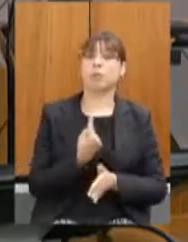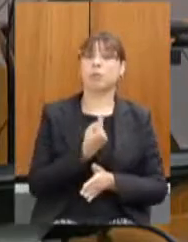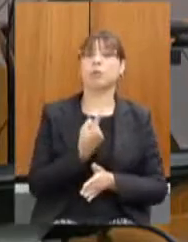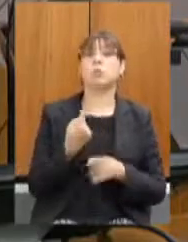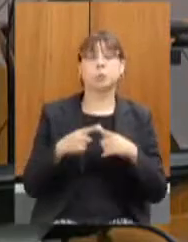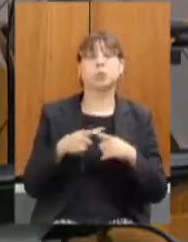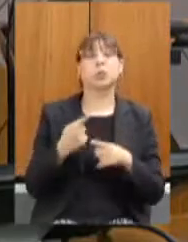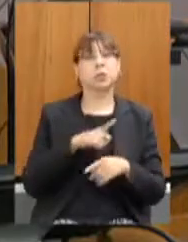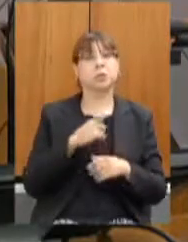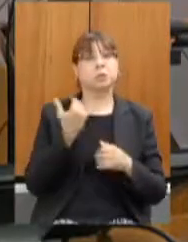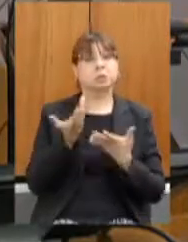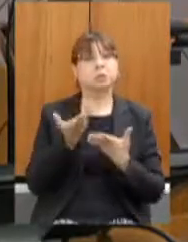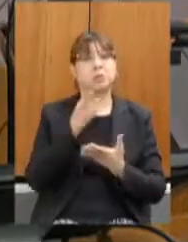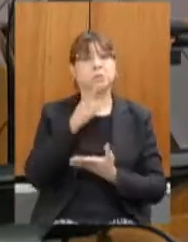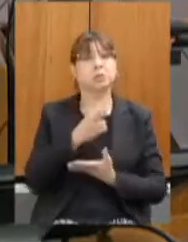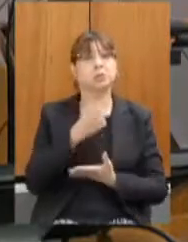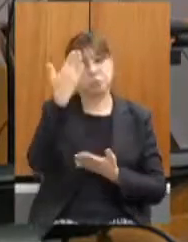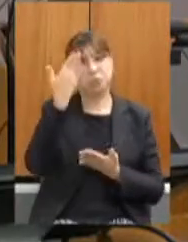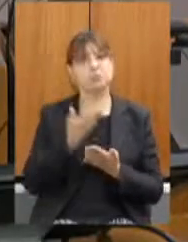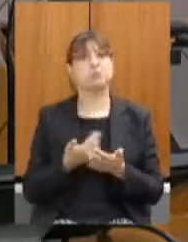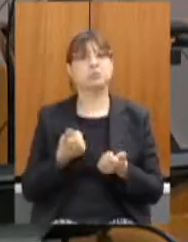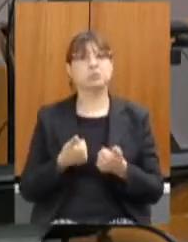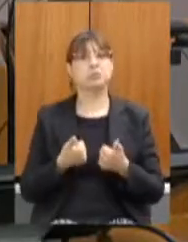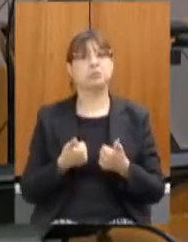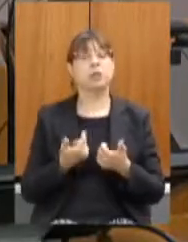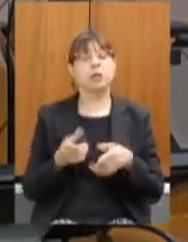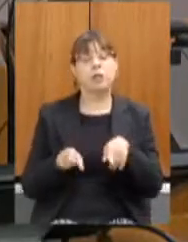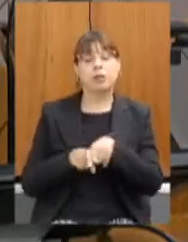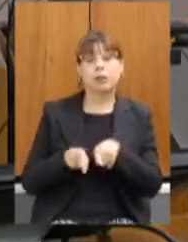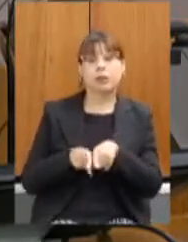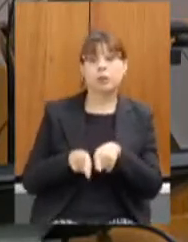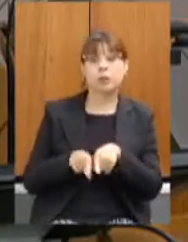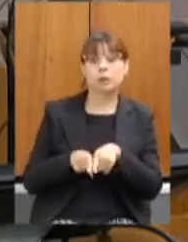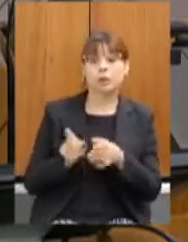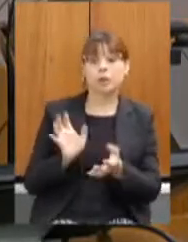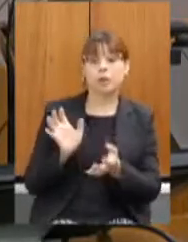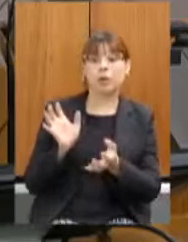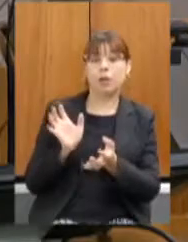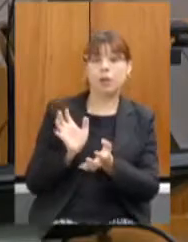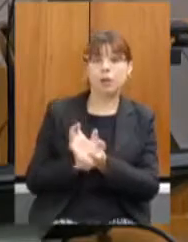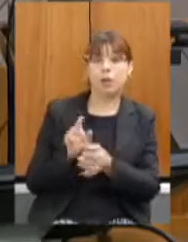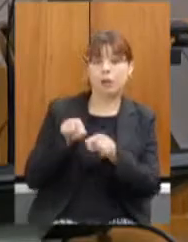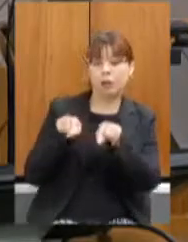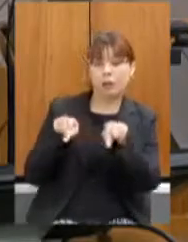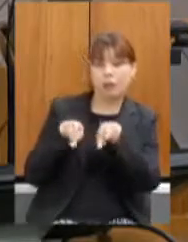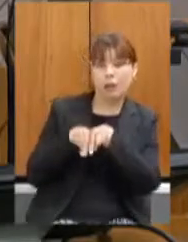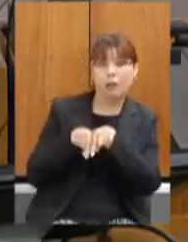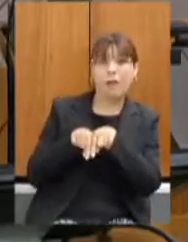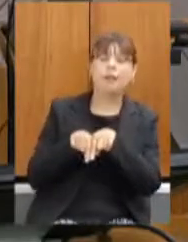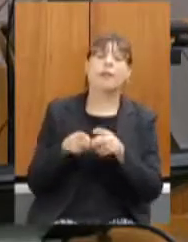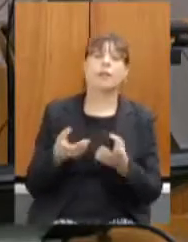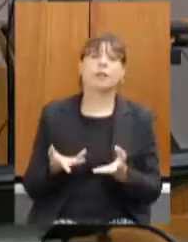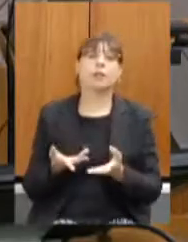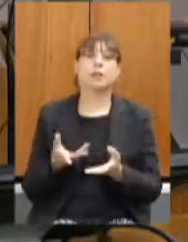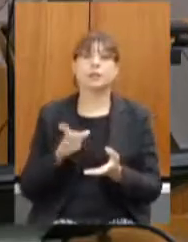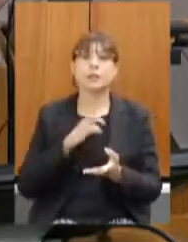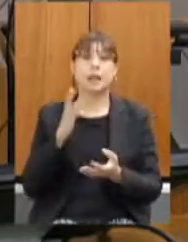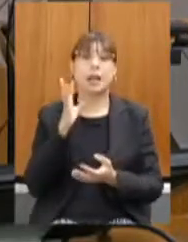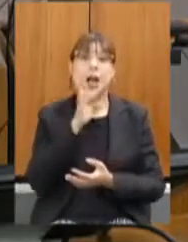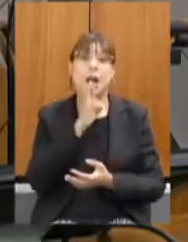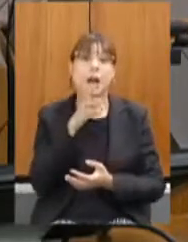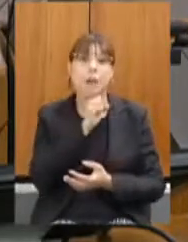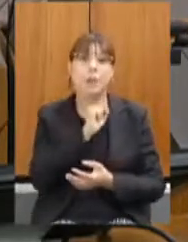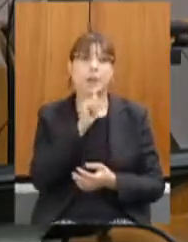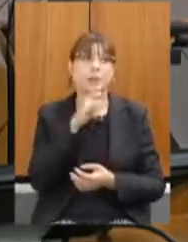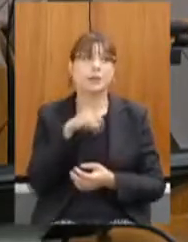muito confiáveis E além disso Ou seja a sala de situação traz resposta demandas imediatas se nós precisamos de um